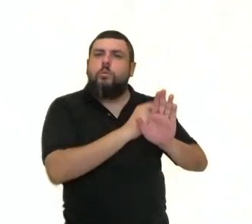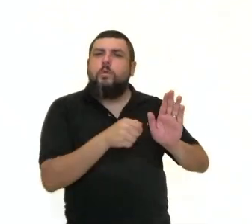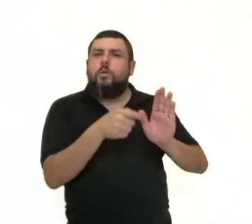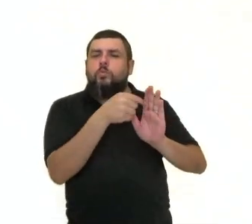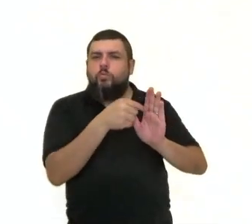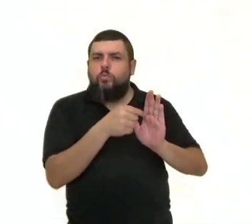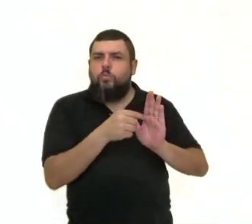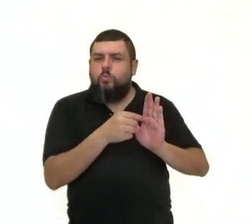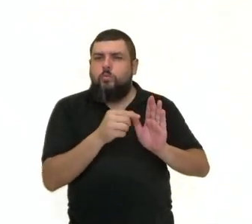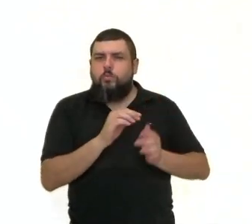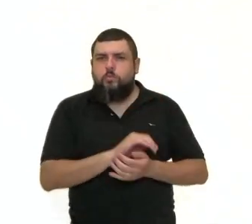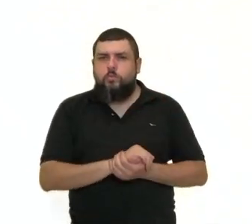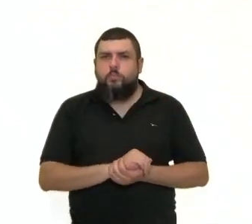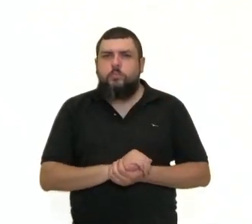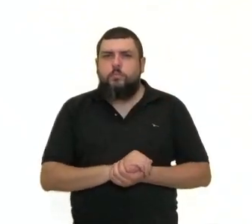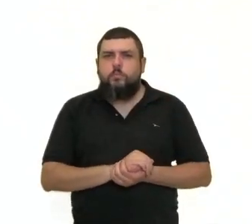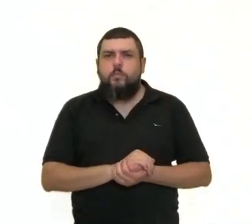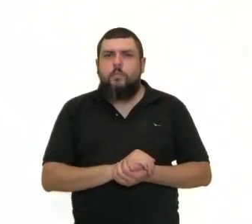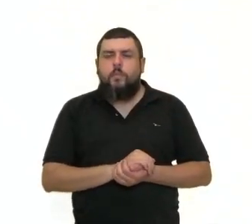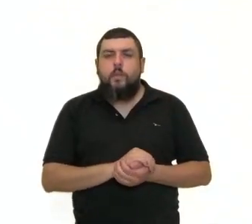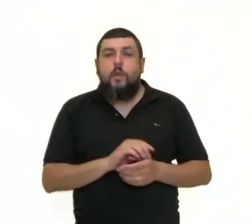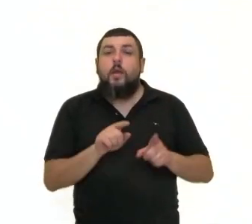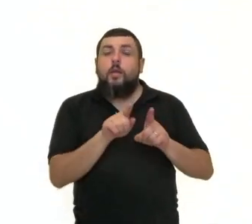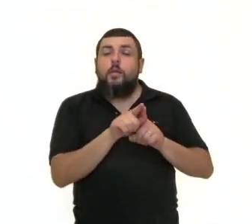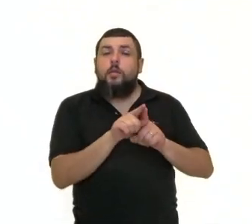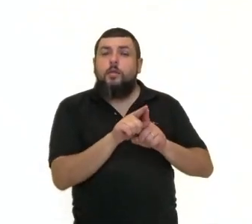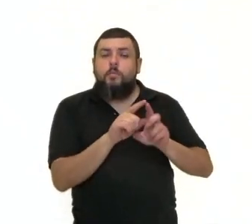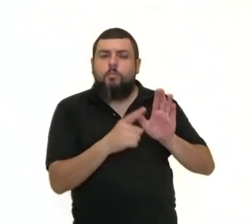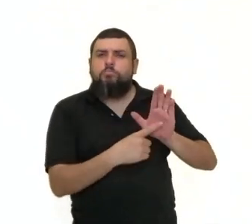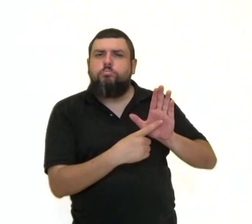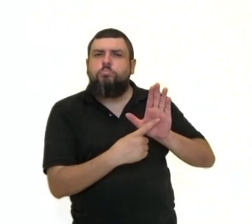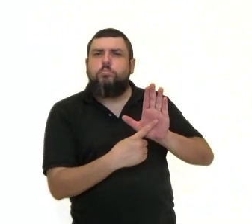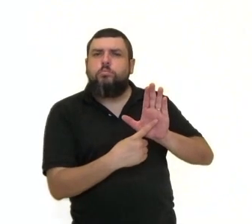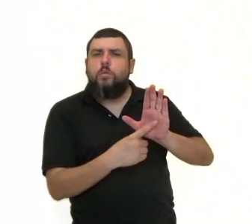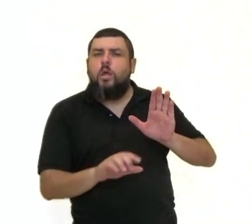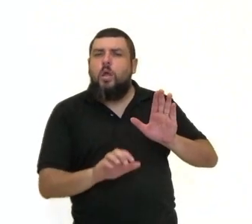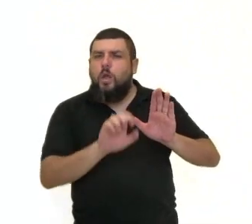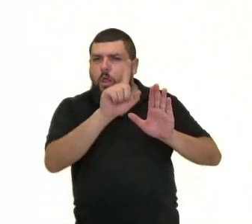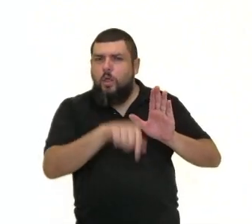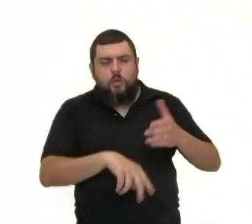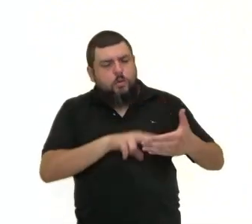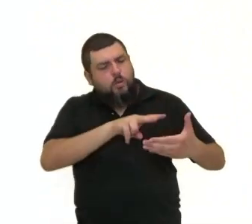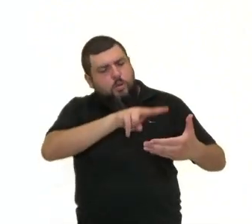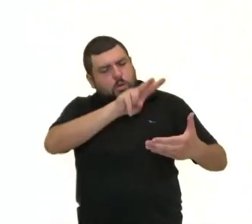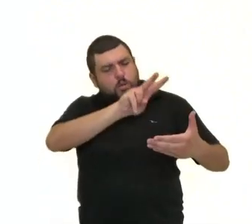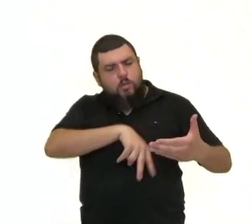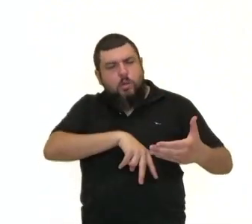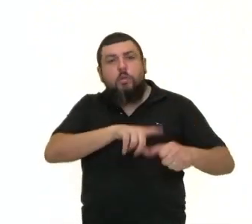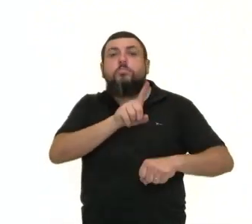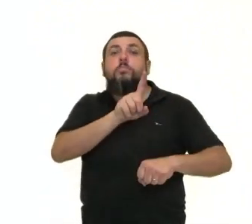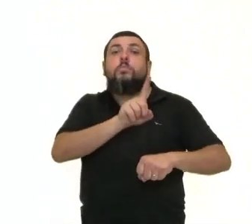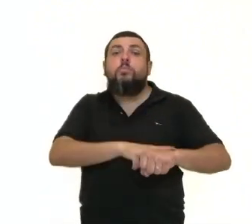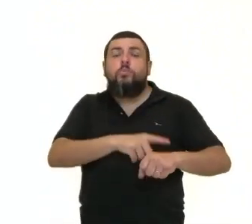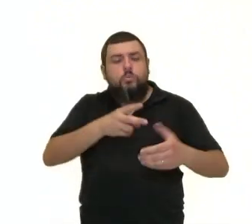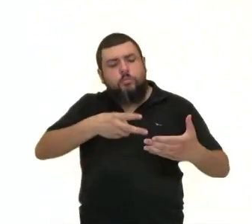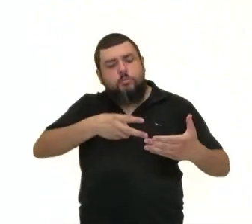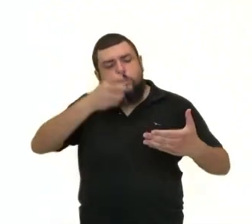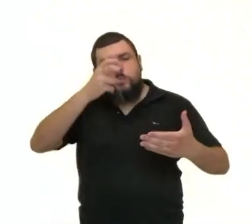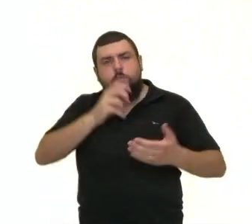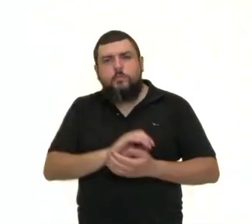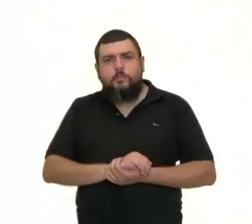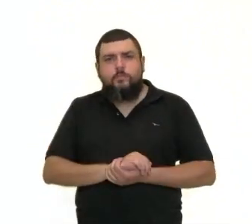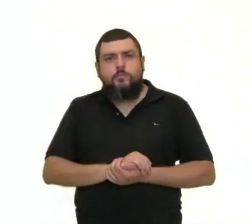aquele texto está querendo me dizer. E explícitas, explícitas é o que está exposto no texto, está escrito no